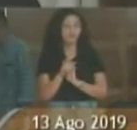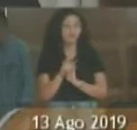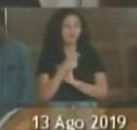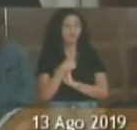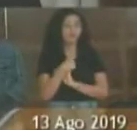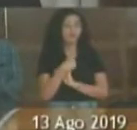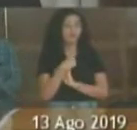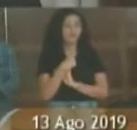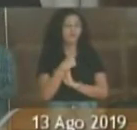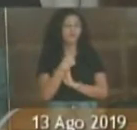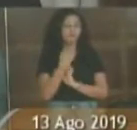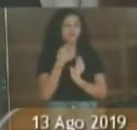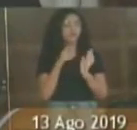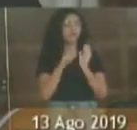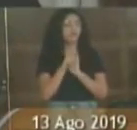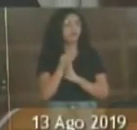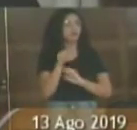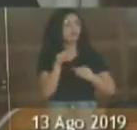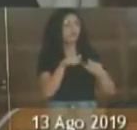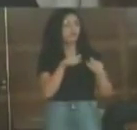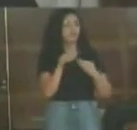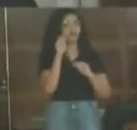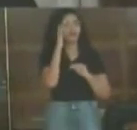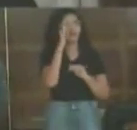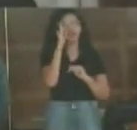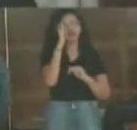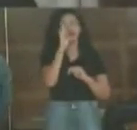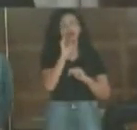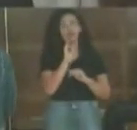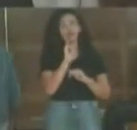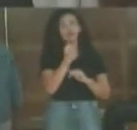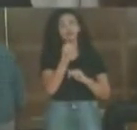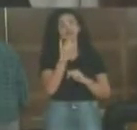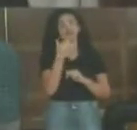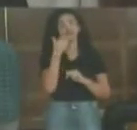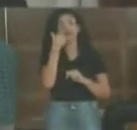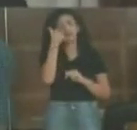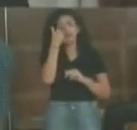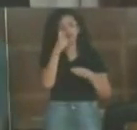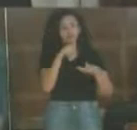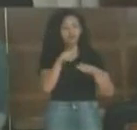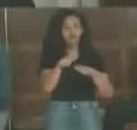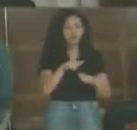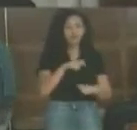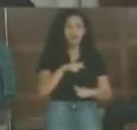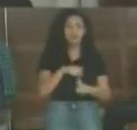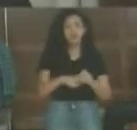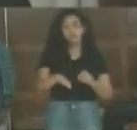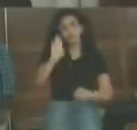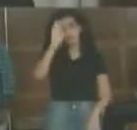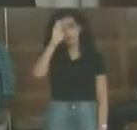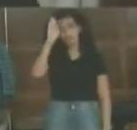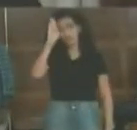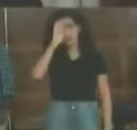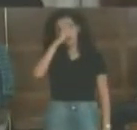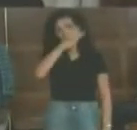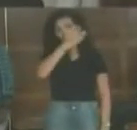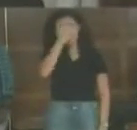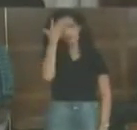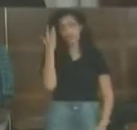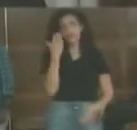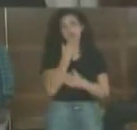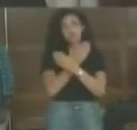eu faço aos trabalhadores que sonham com uma oportunidade melhor de emprego e, principalmente, aqueles que